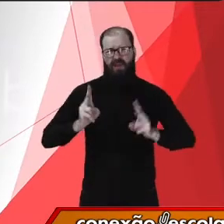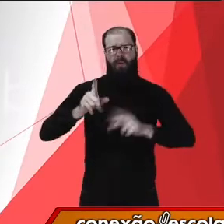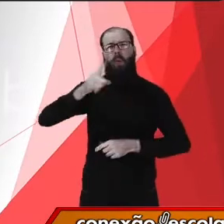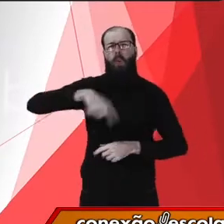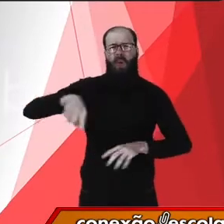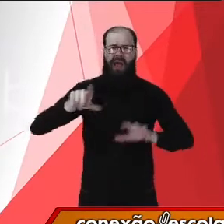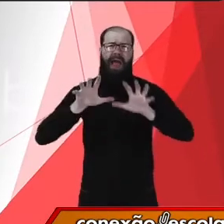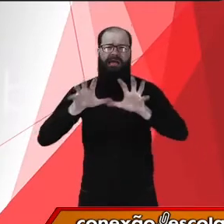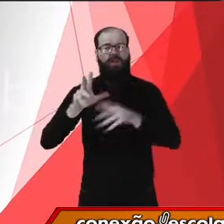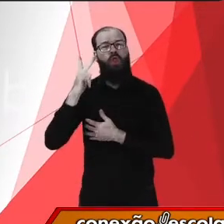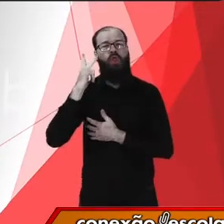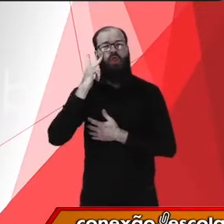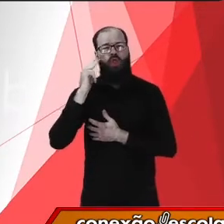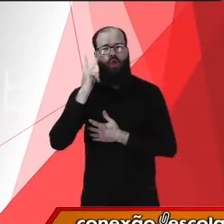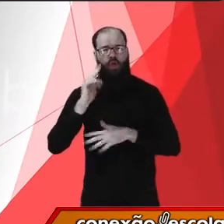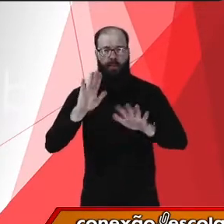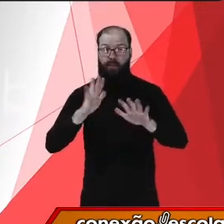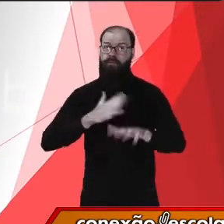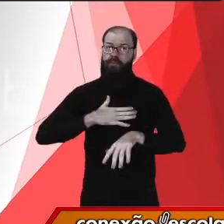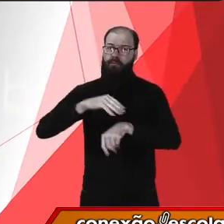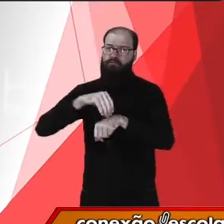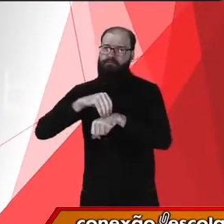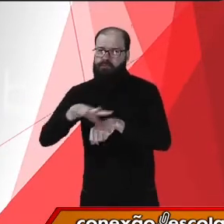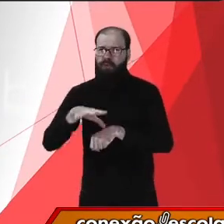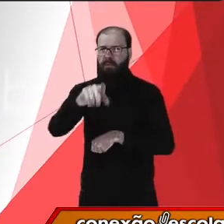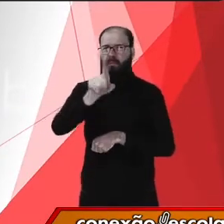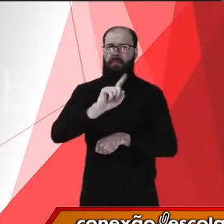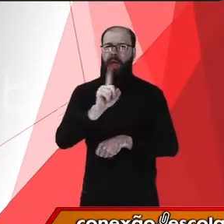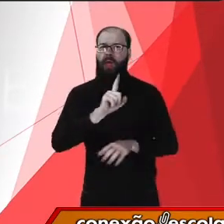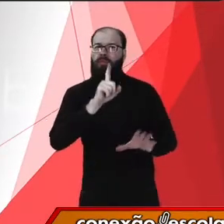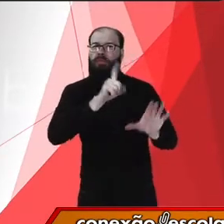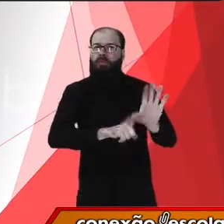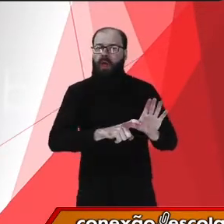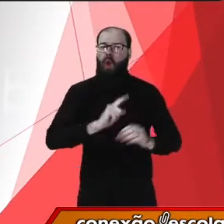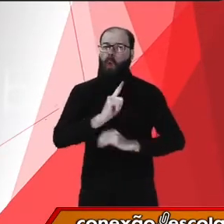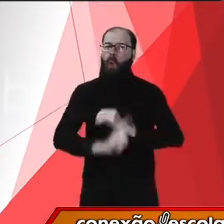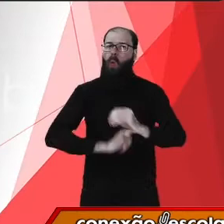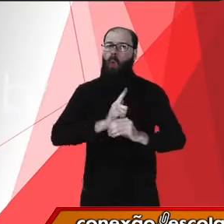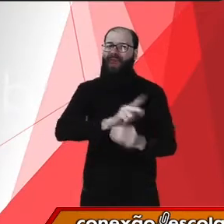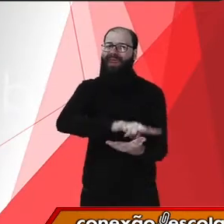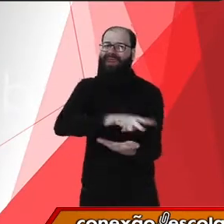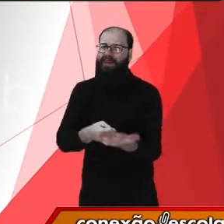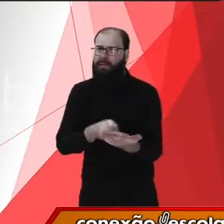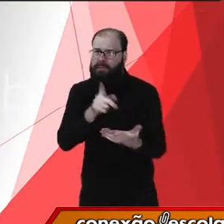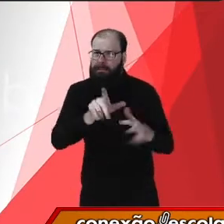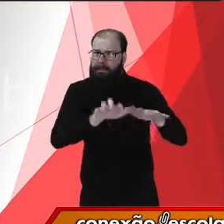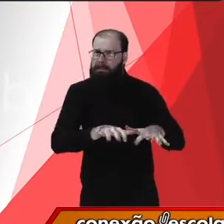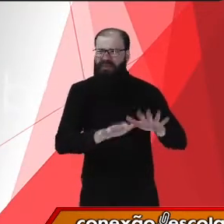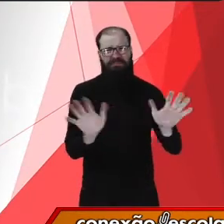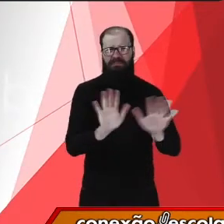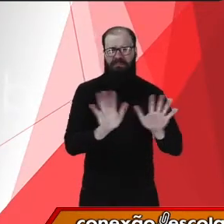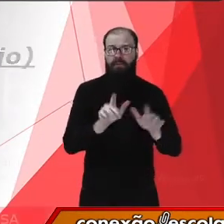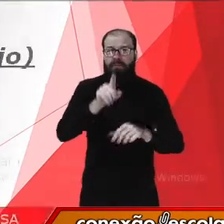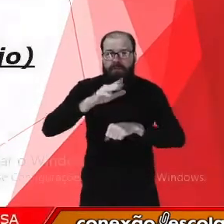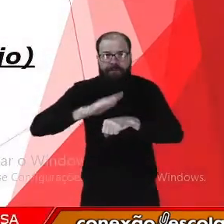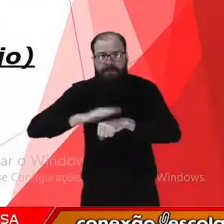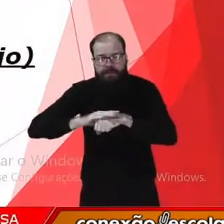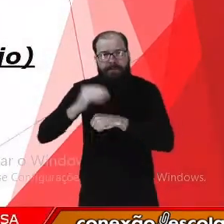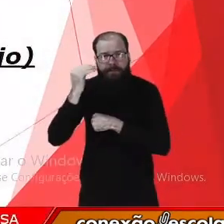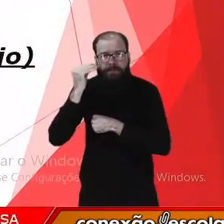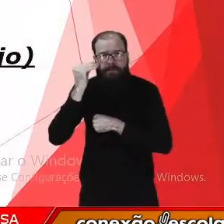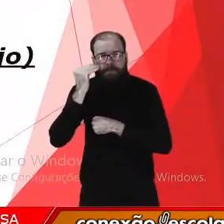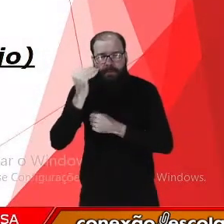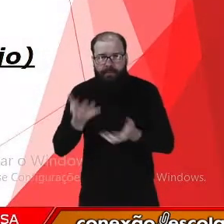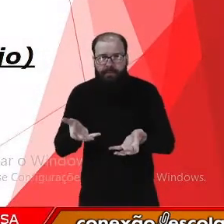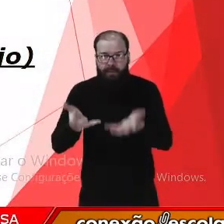para você, para não depender de Google Tradutor ou do coleguinha que sabe mais inglês do que você. Por onde começar?